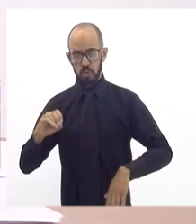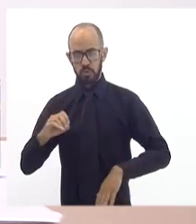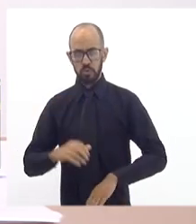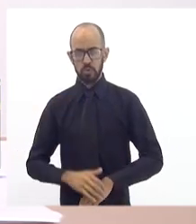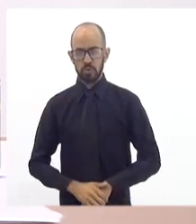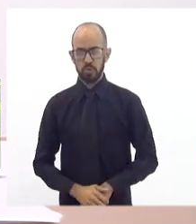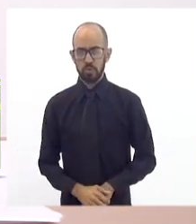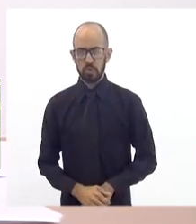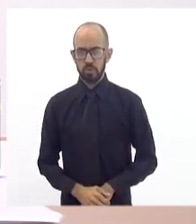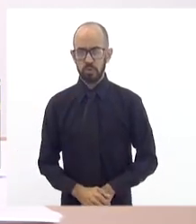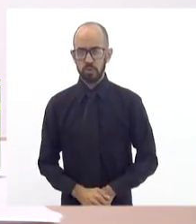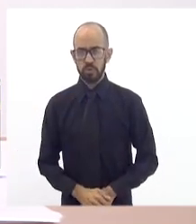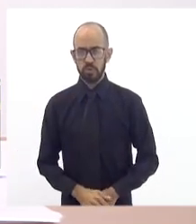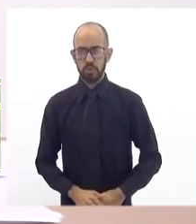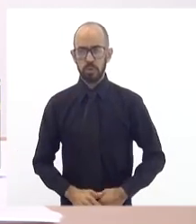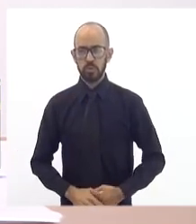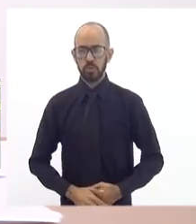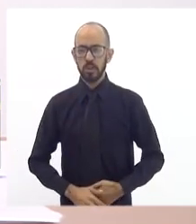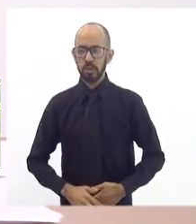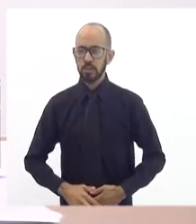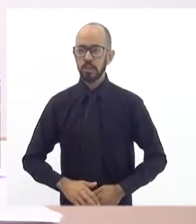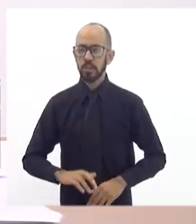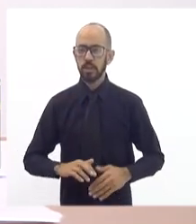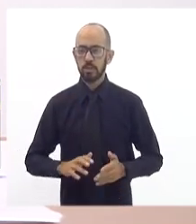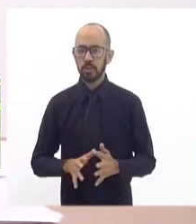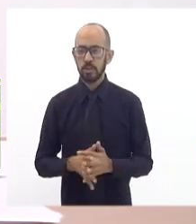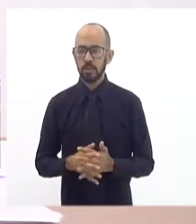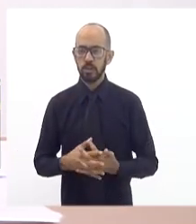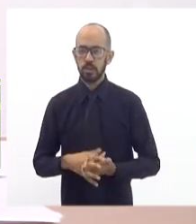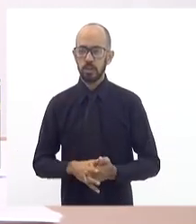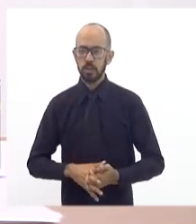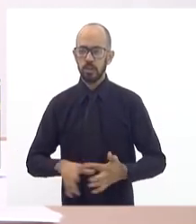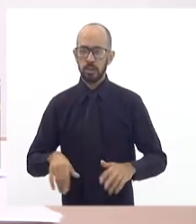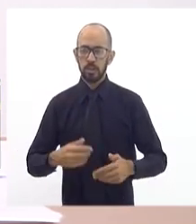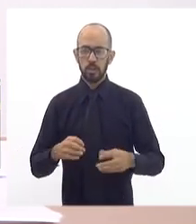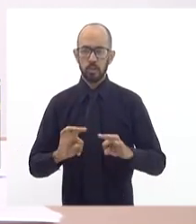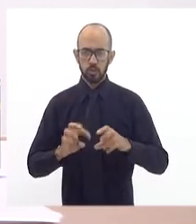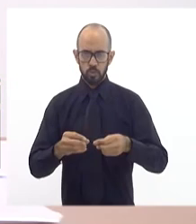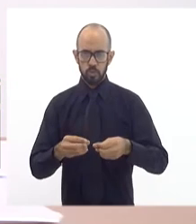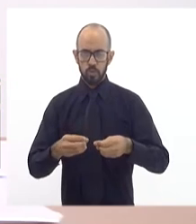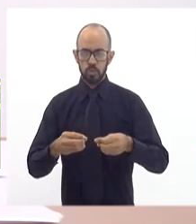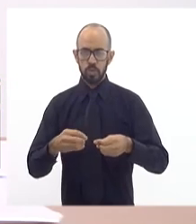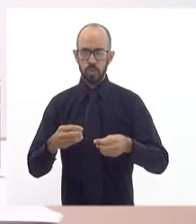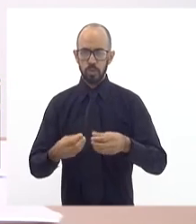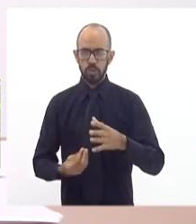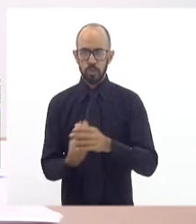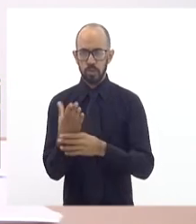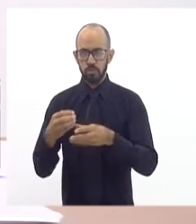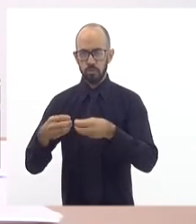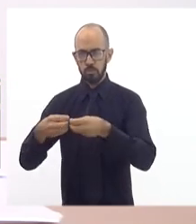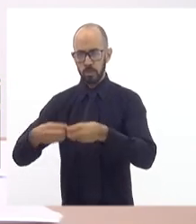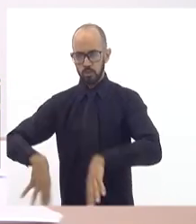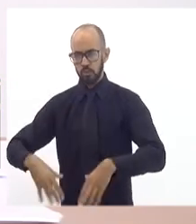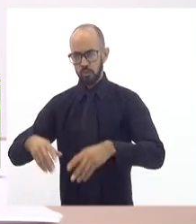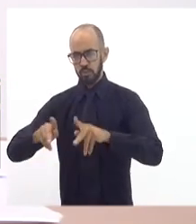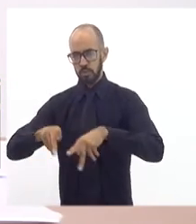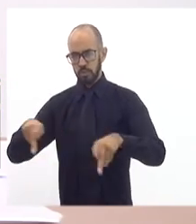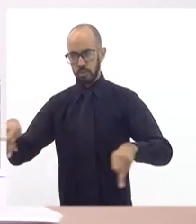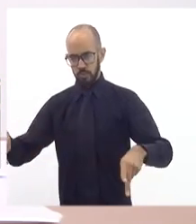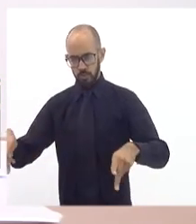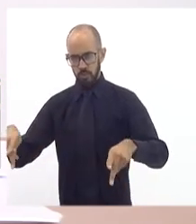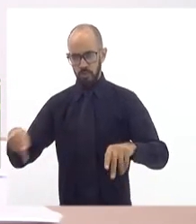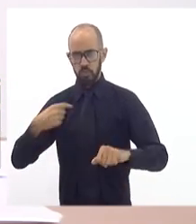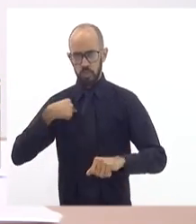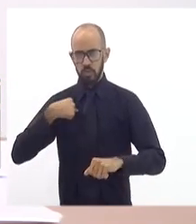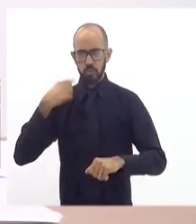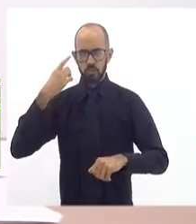E todas as vezes que tentam colocar qualquer tipo de empreendimento que cause dano a população eu sou uma uma deputada